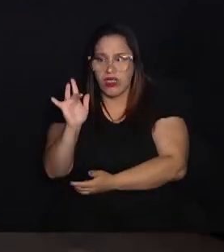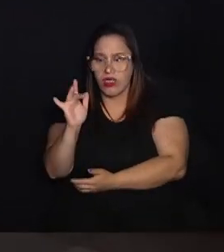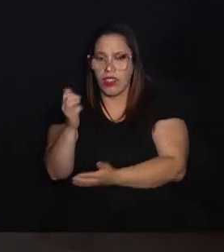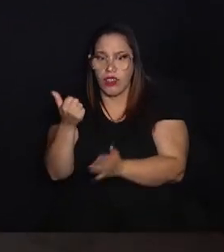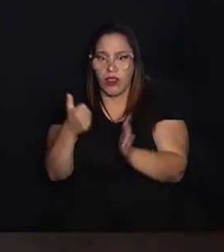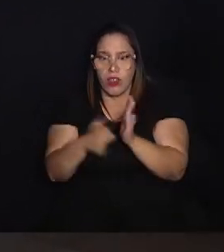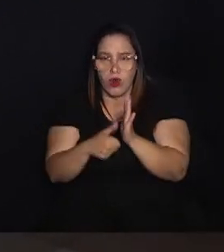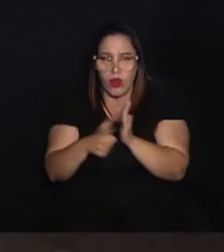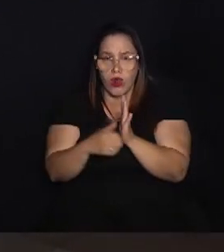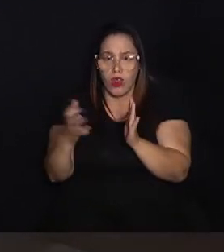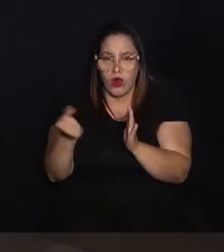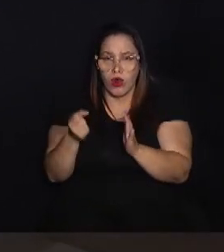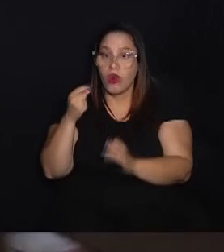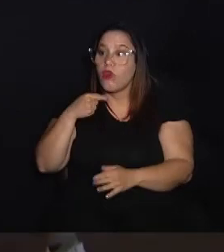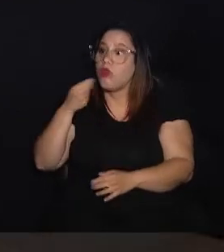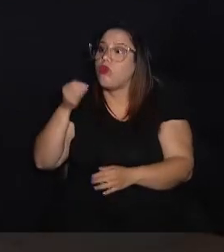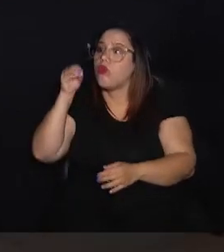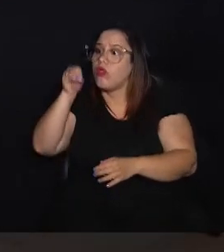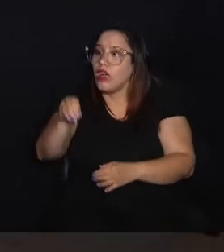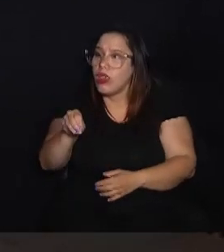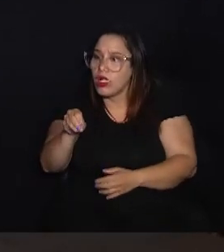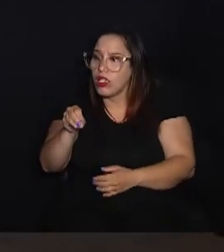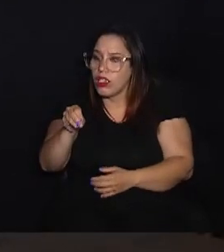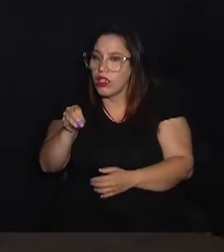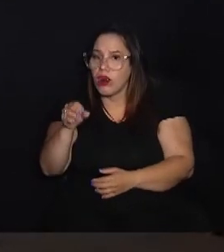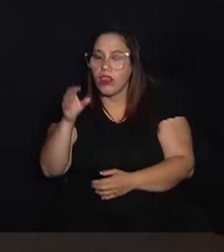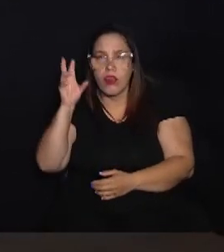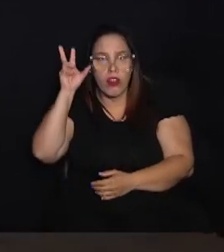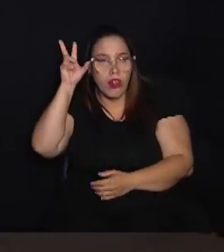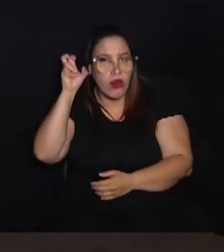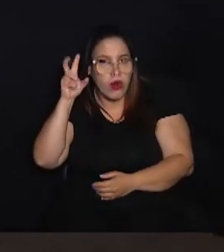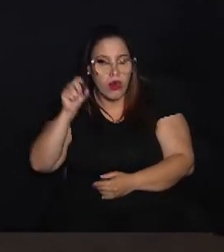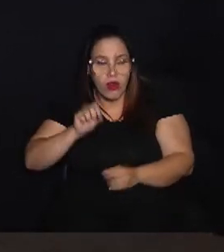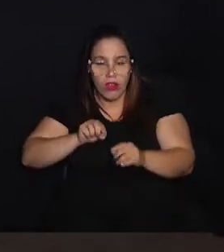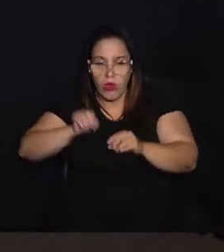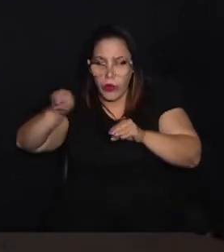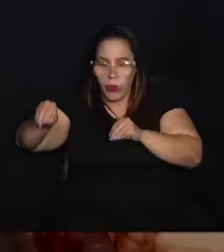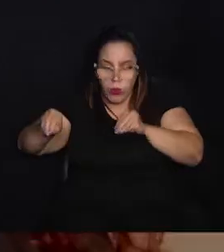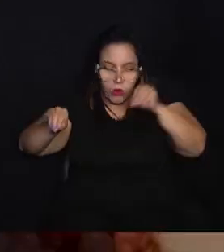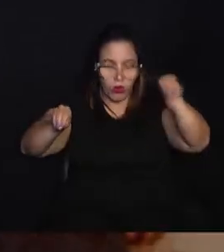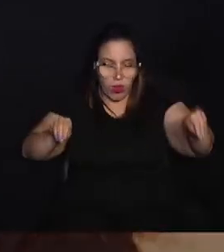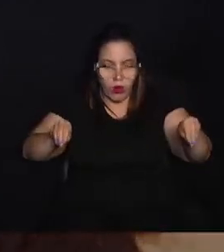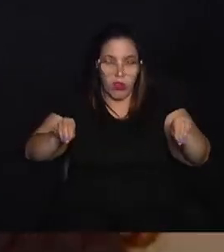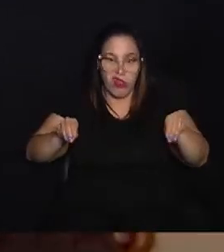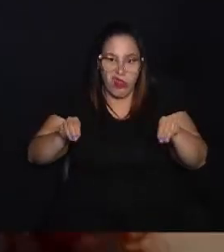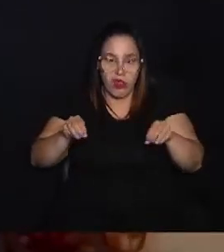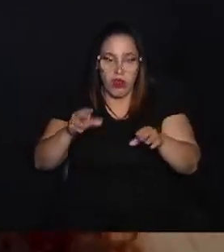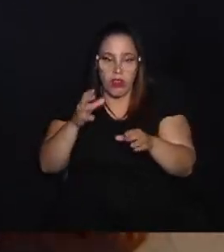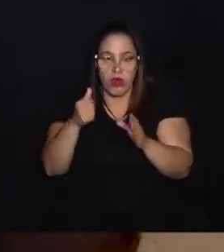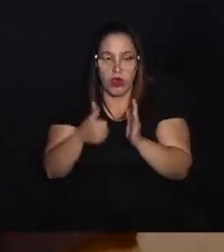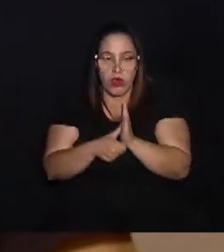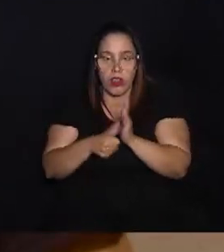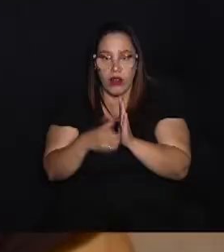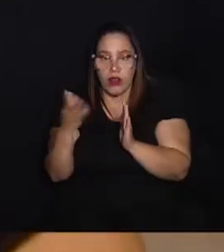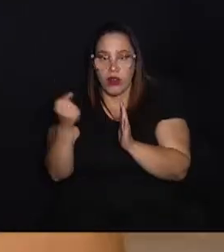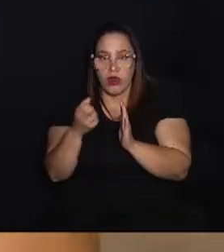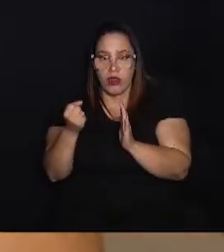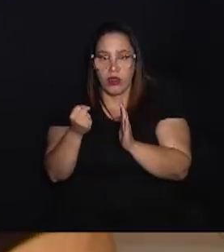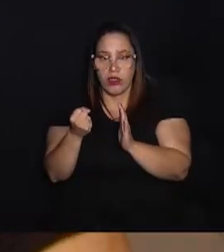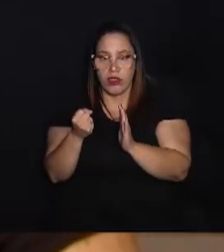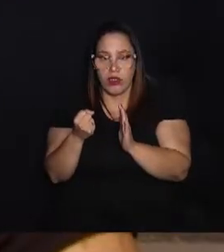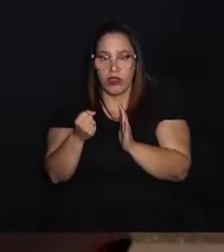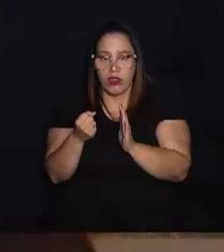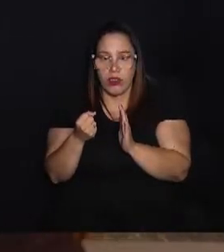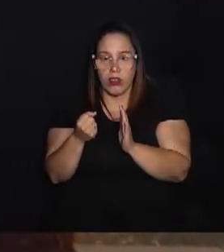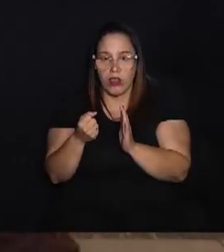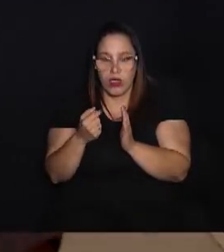vai para alguém? Essa é a minha dúvida, na verdade. Já ouvi falar que um deles vai para alguém. O branco, você aperta o botãozinho branco e o nulo é